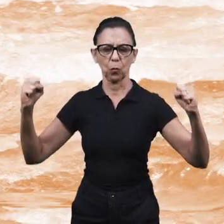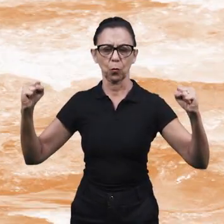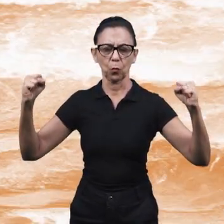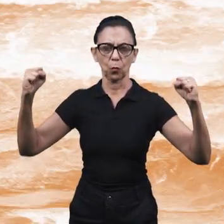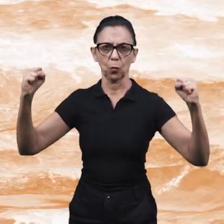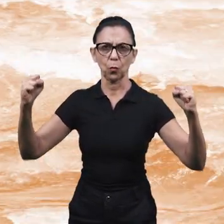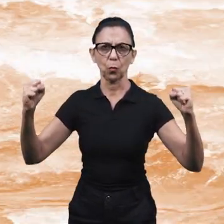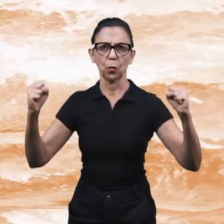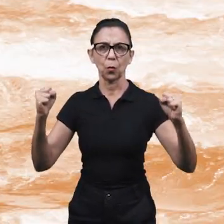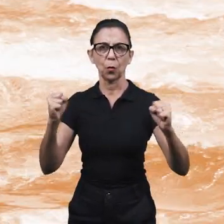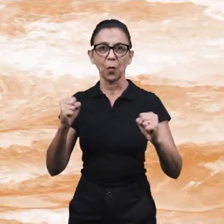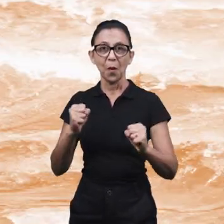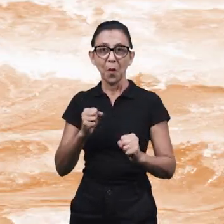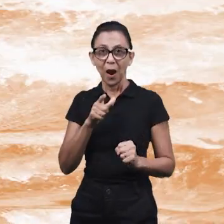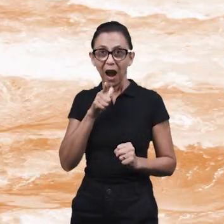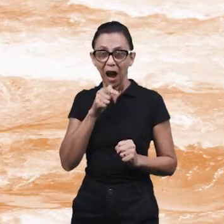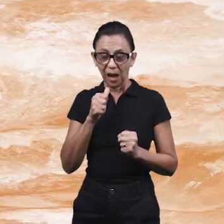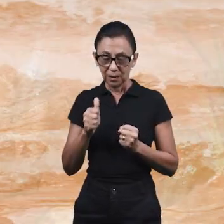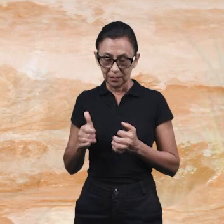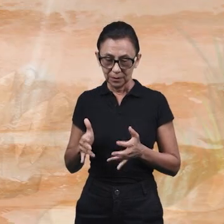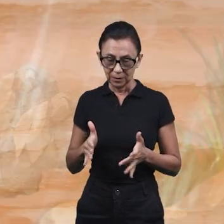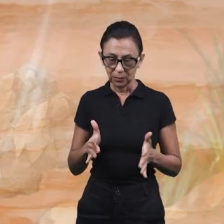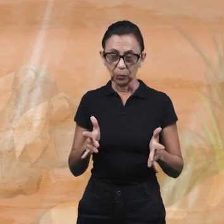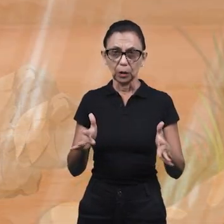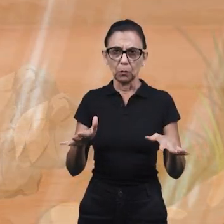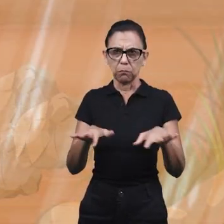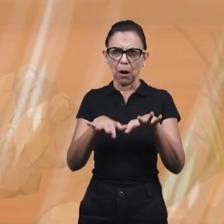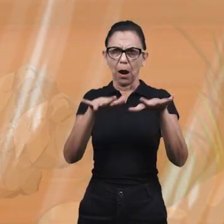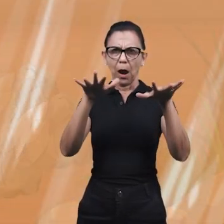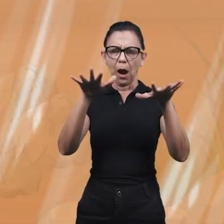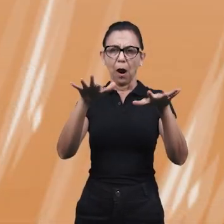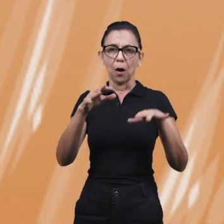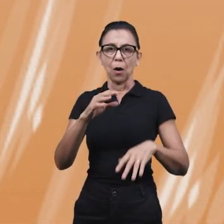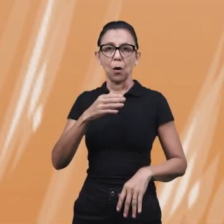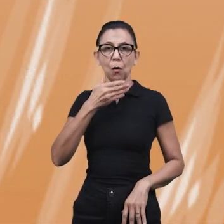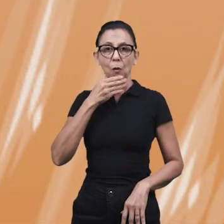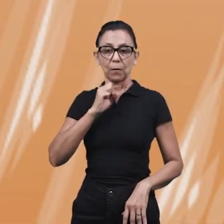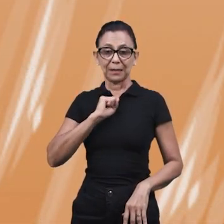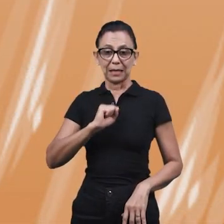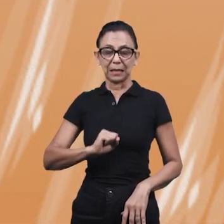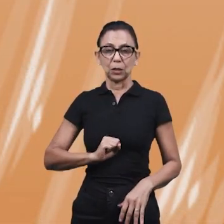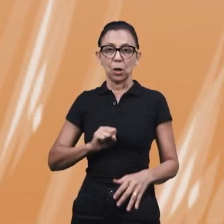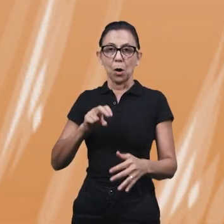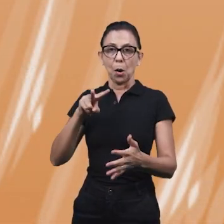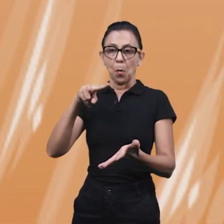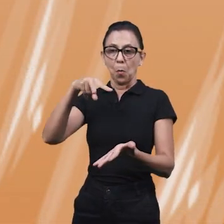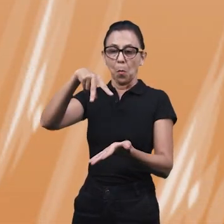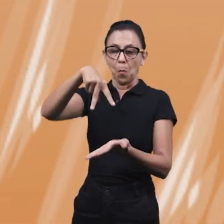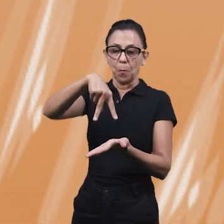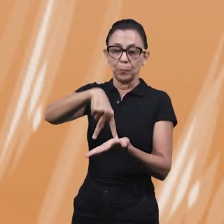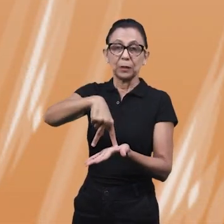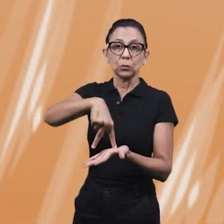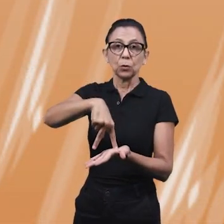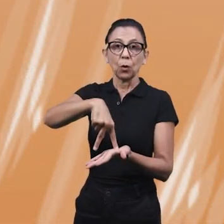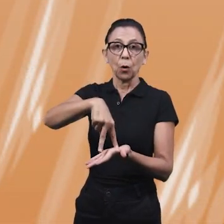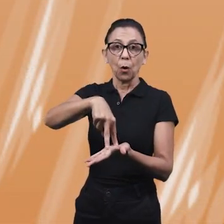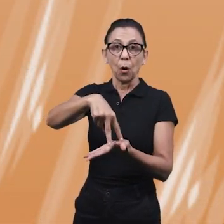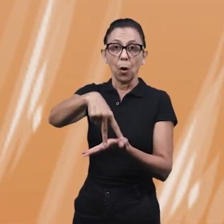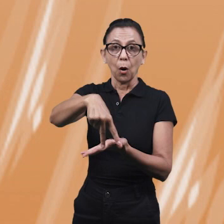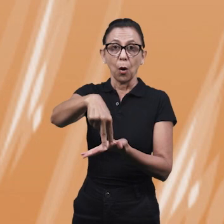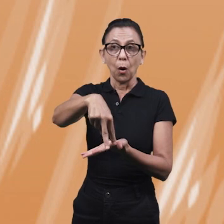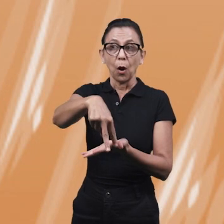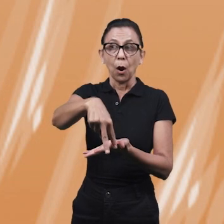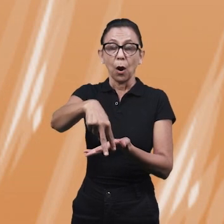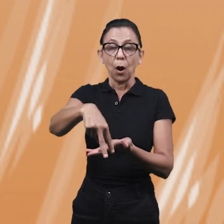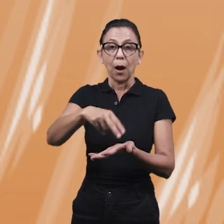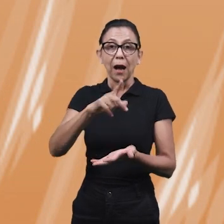do rio, o que aconteceu? As águas que vinham de cima pararam e se levantaram num grande montão. E